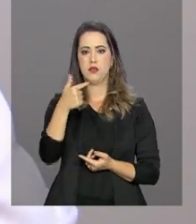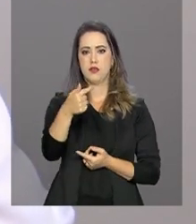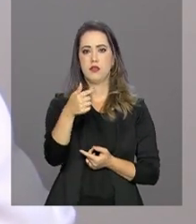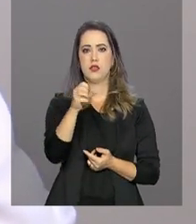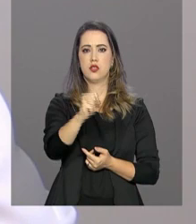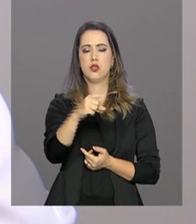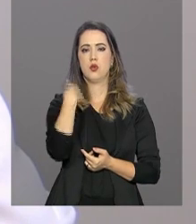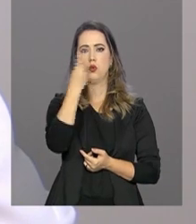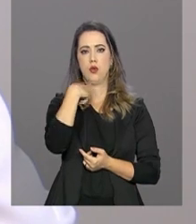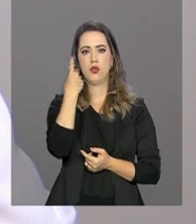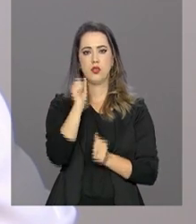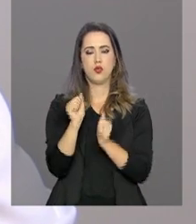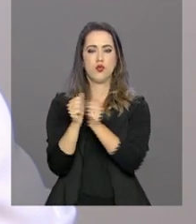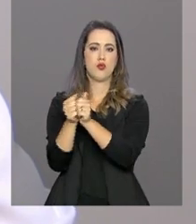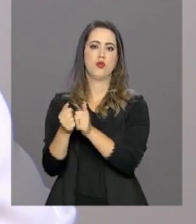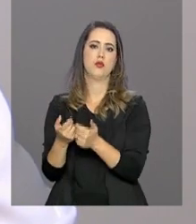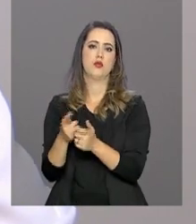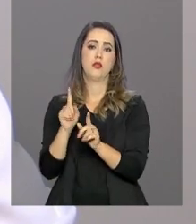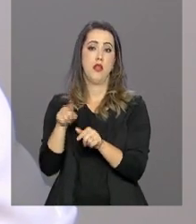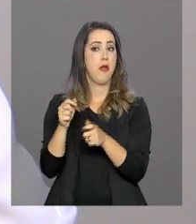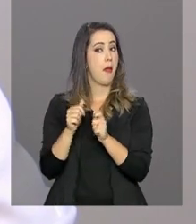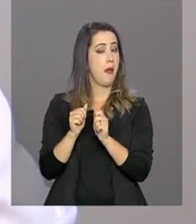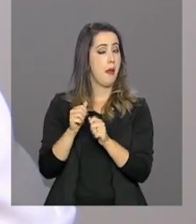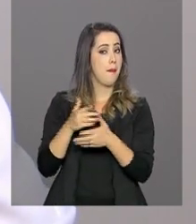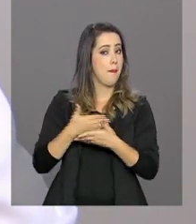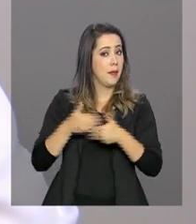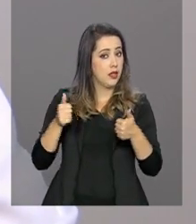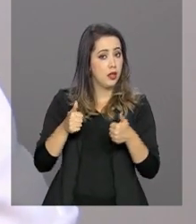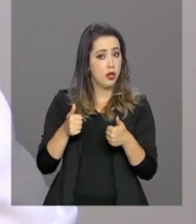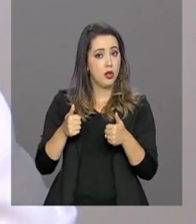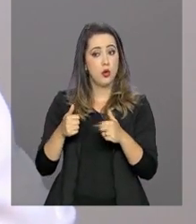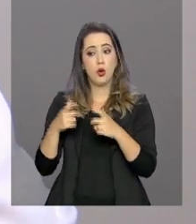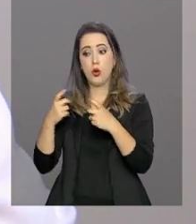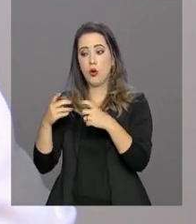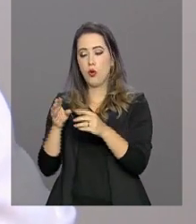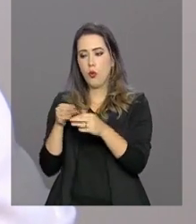8 horas de avião com ele. É melhor você hospedar ele do que levar.